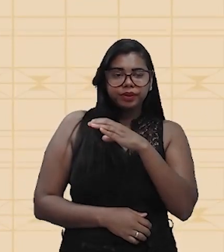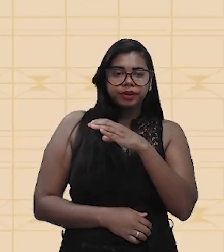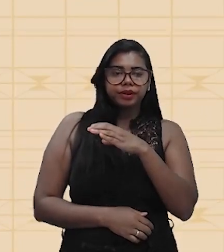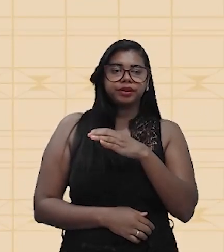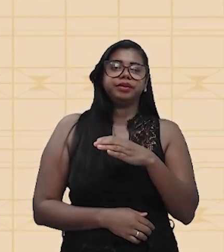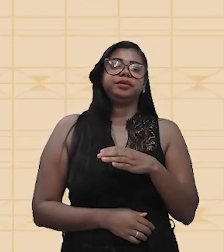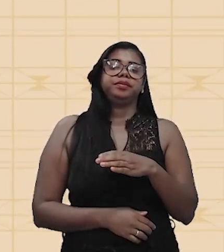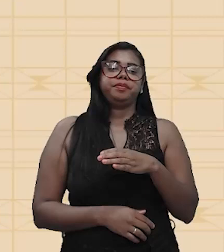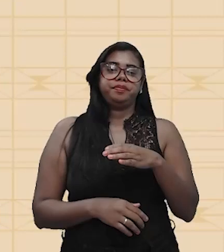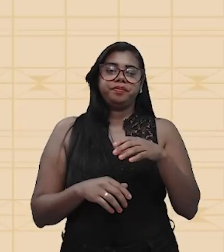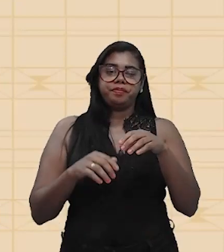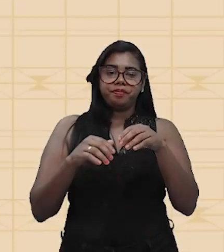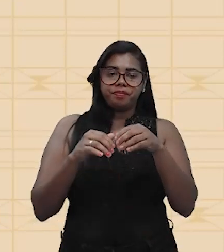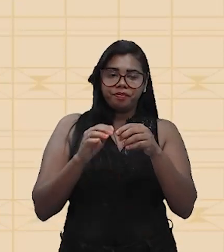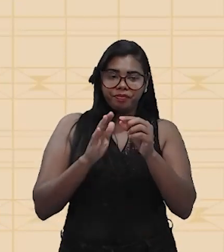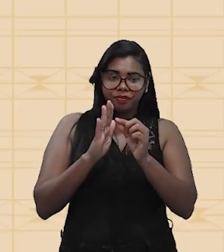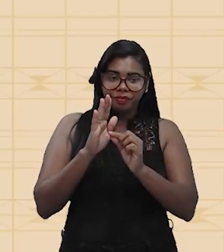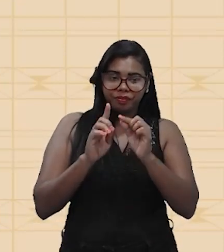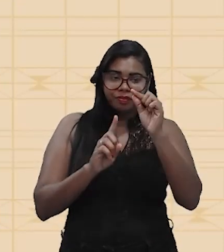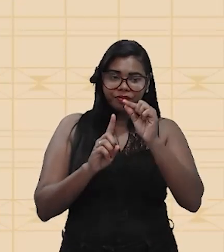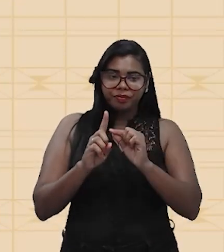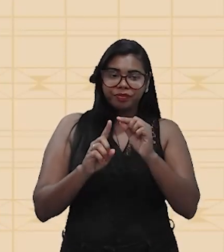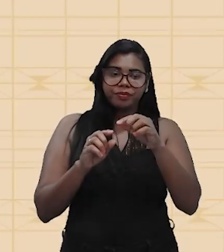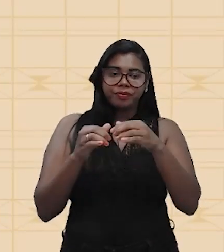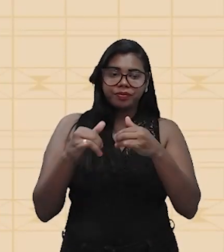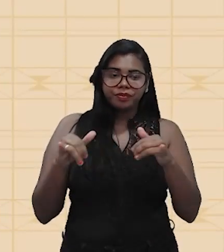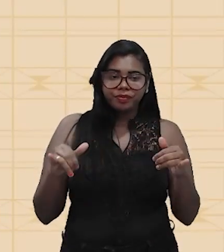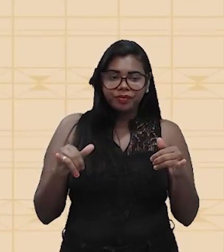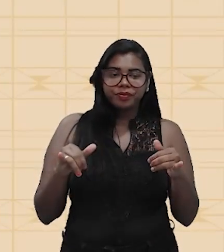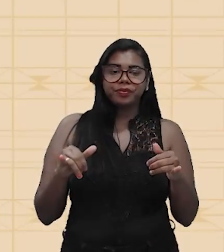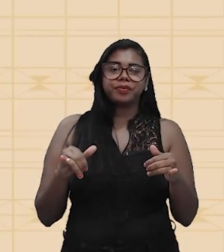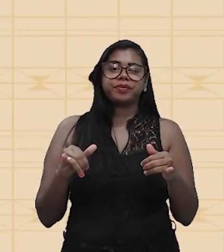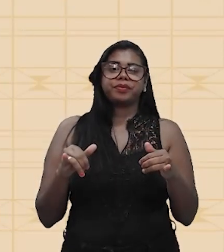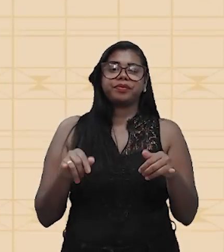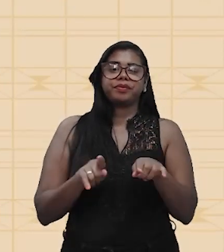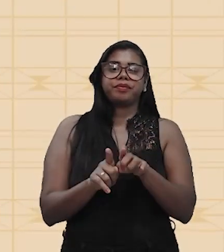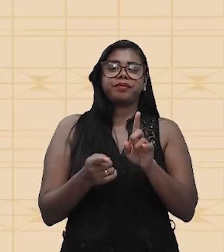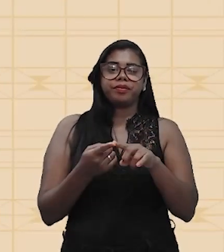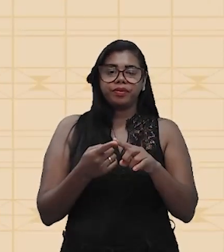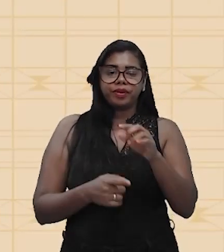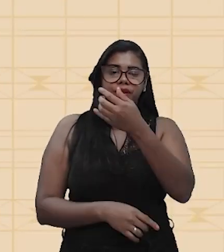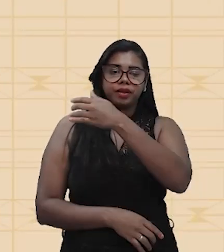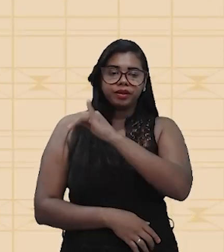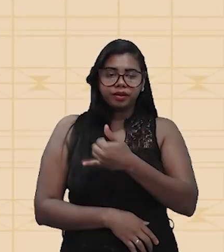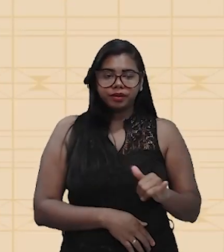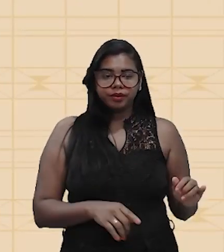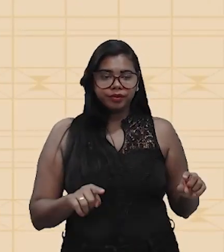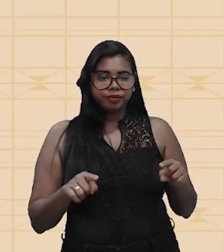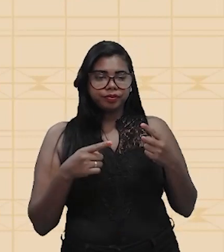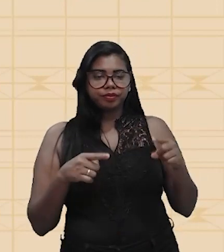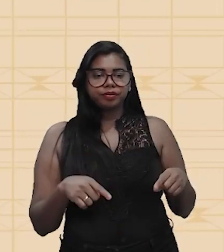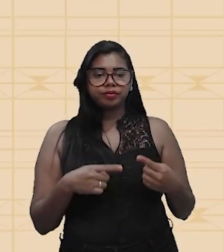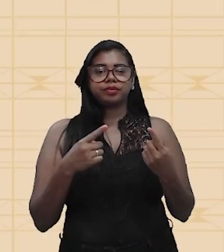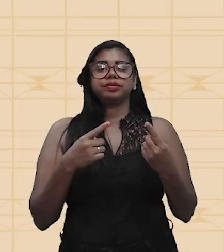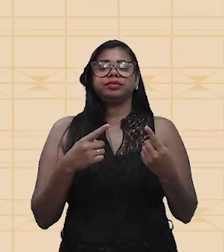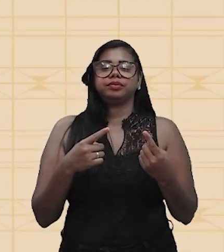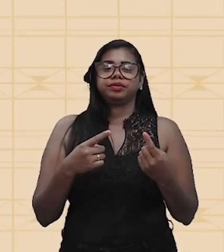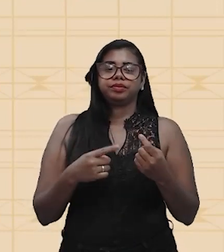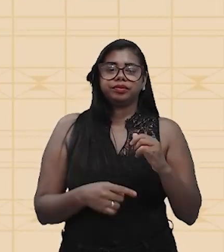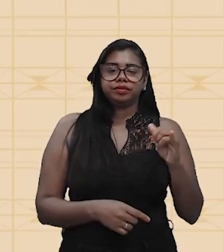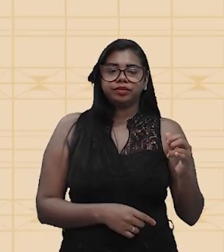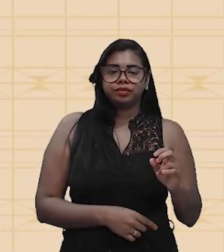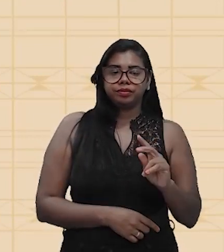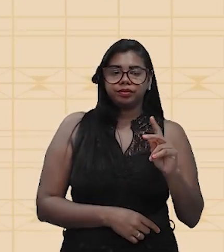uma resistência, que ele vai utilizar a corrente elétrica para provocar o efeito Joule, que é o